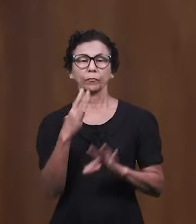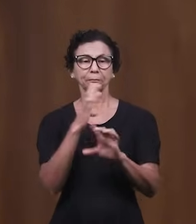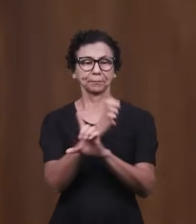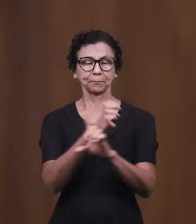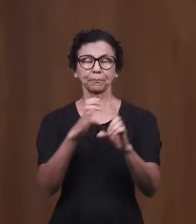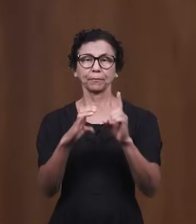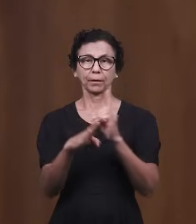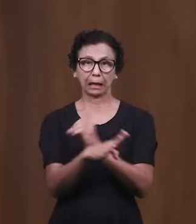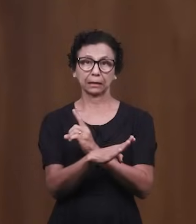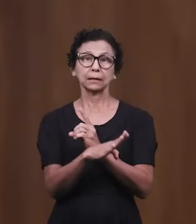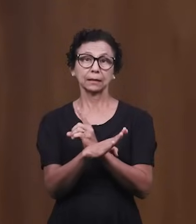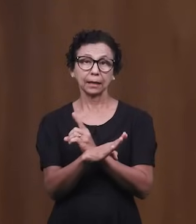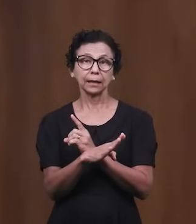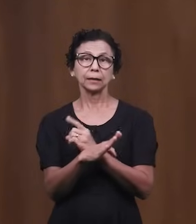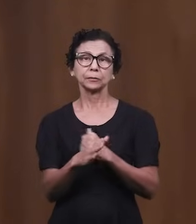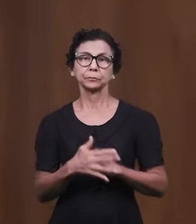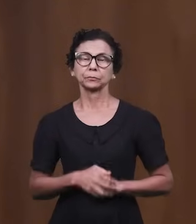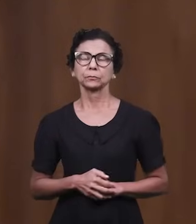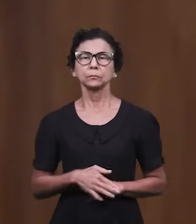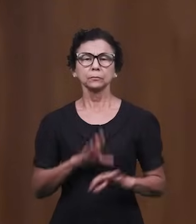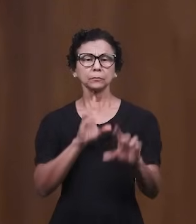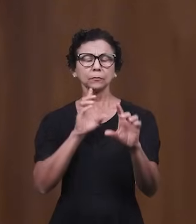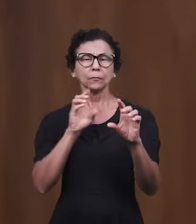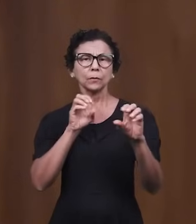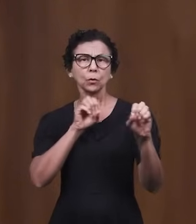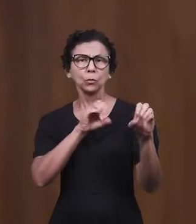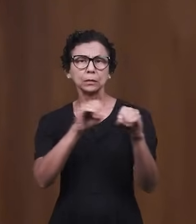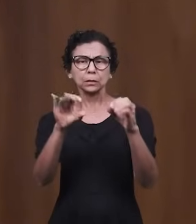dominical, que torna o ensino unificado,